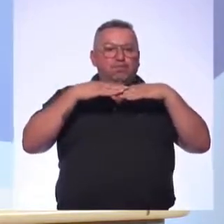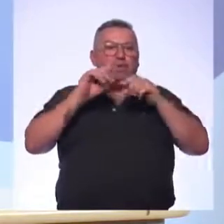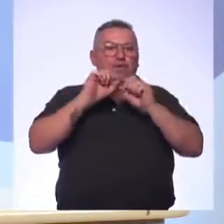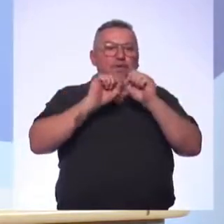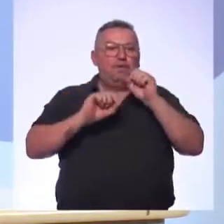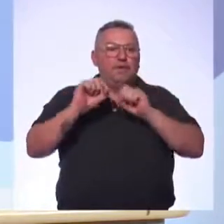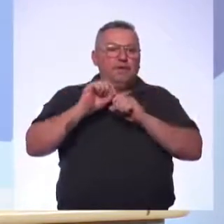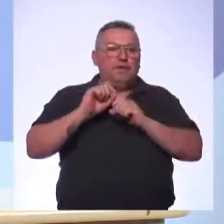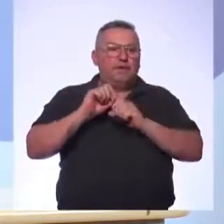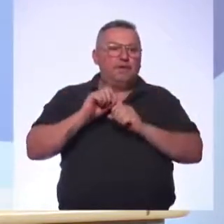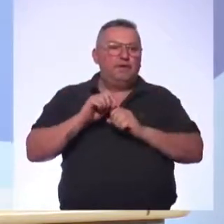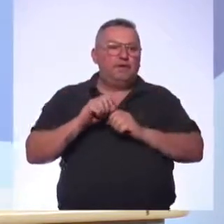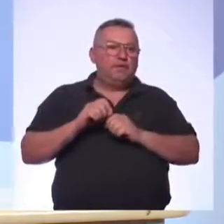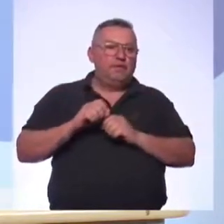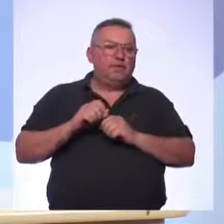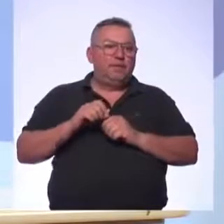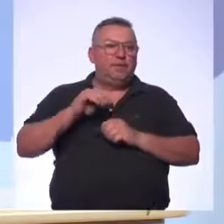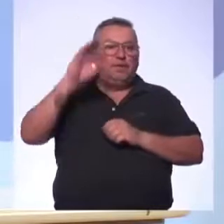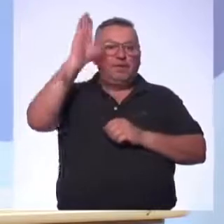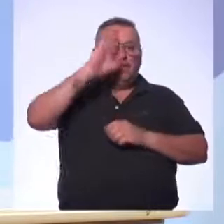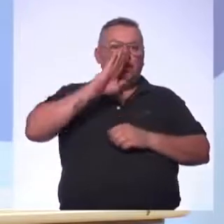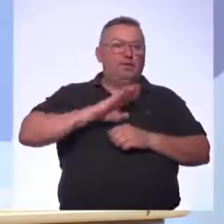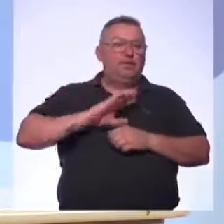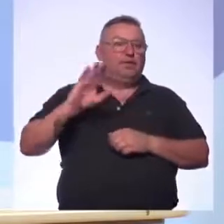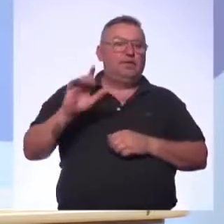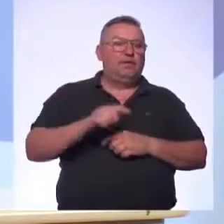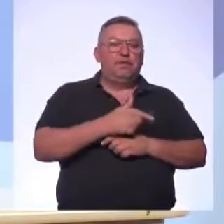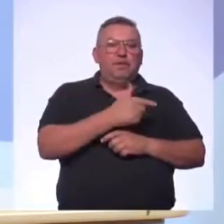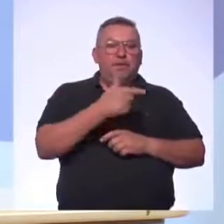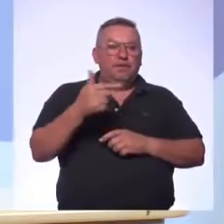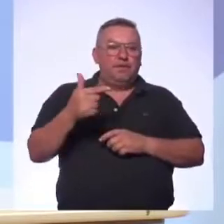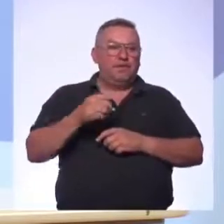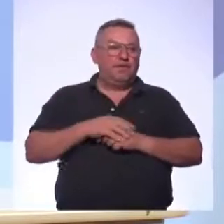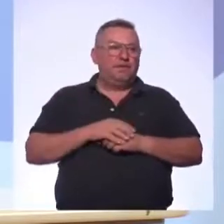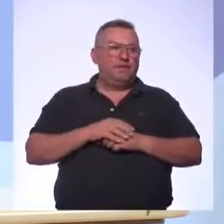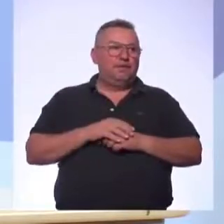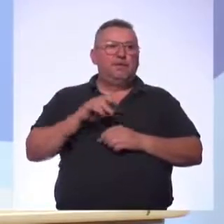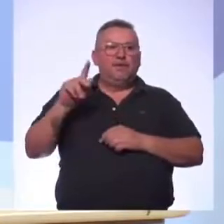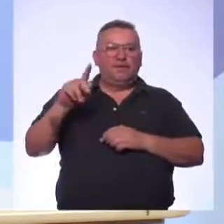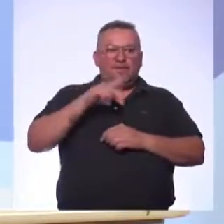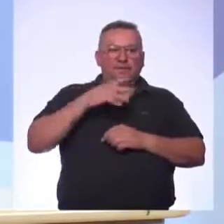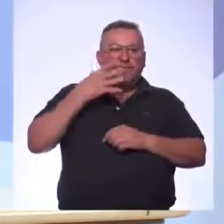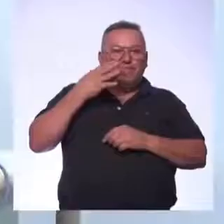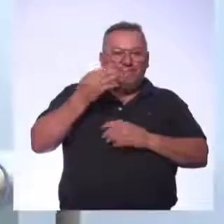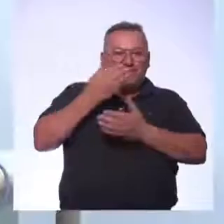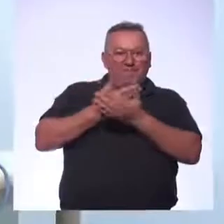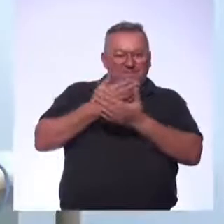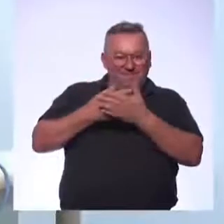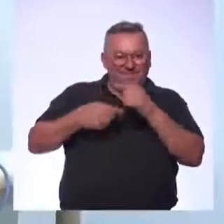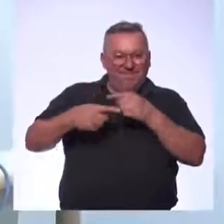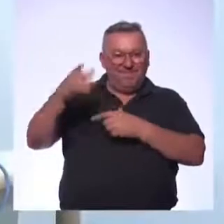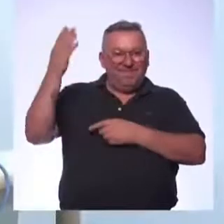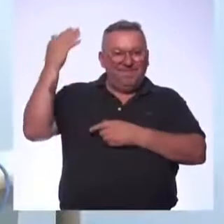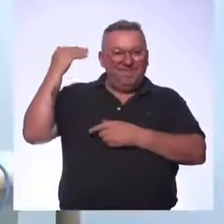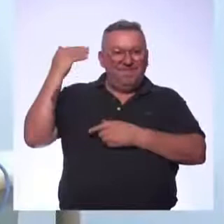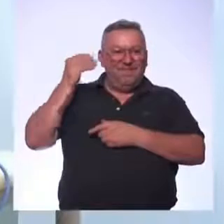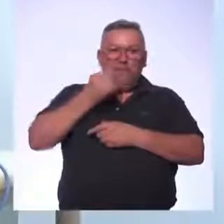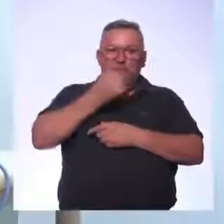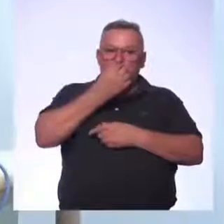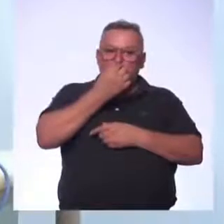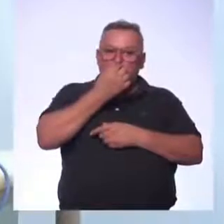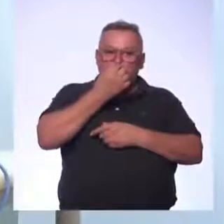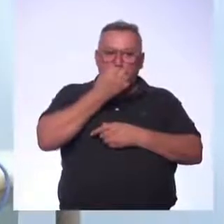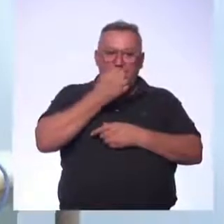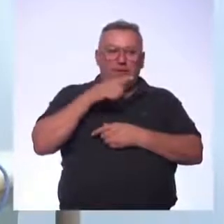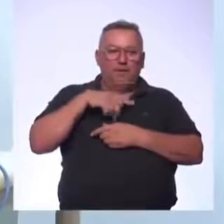da montanha. O Brasil não tem Exatamente, é isso aí, professor. essa. Tá vendo? A professora prestou atenção na aula da semana passada. É,